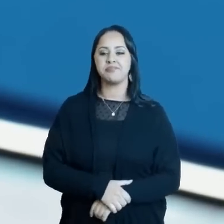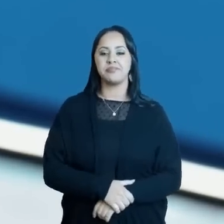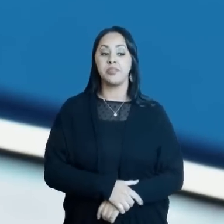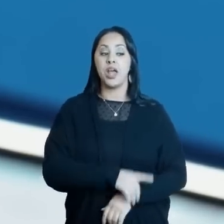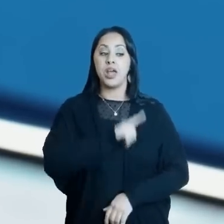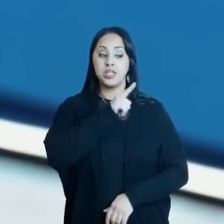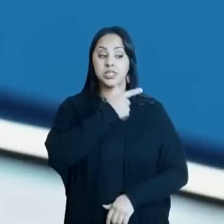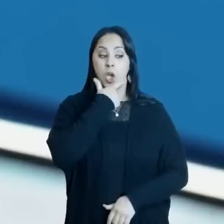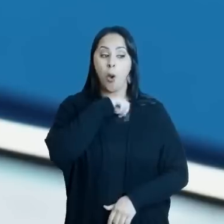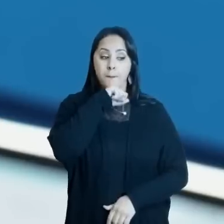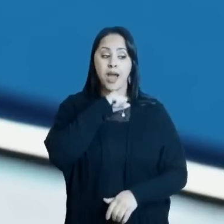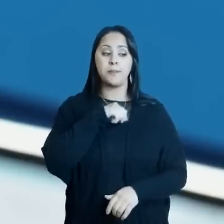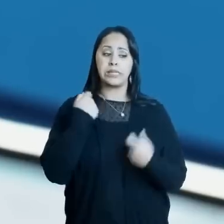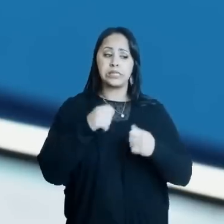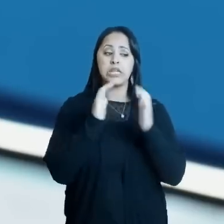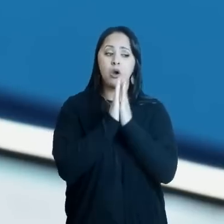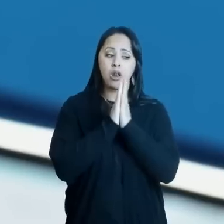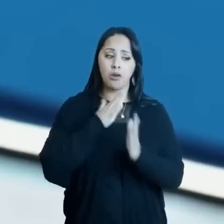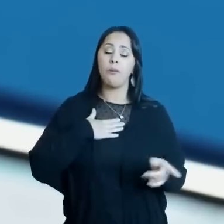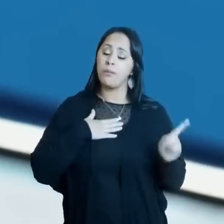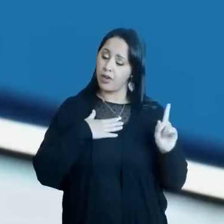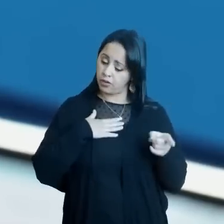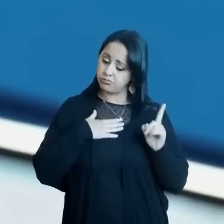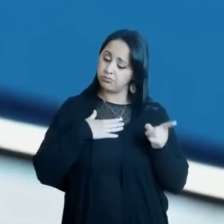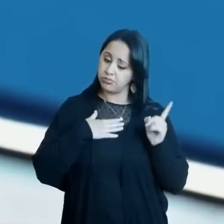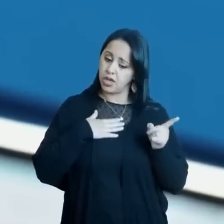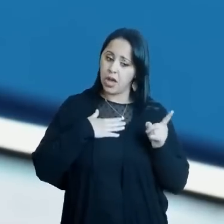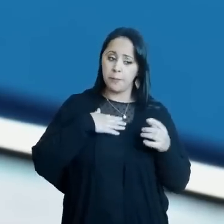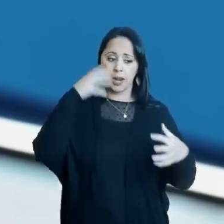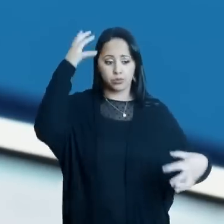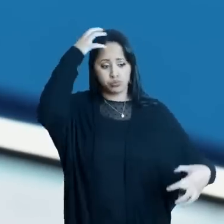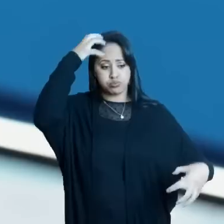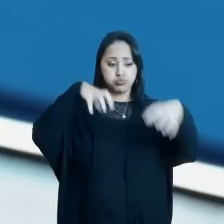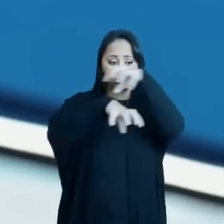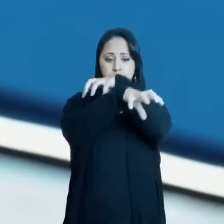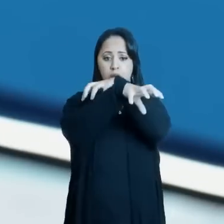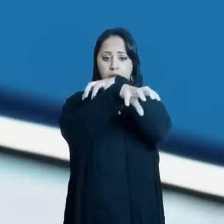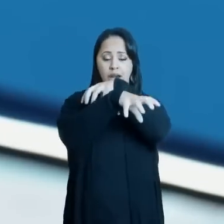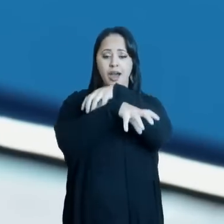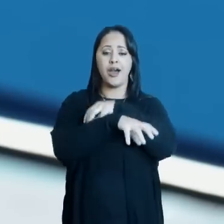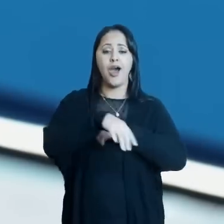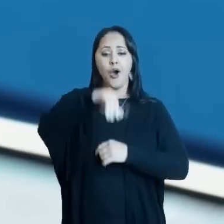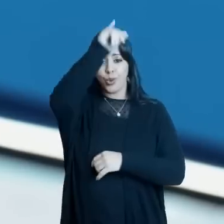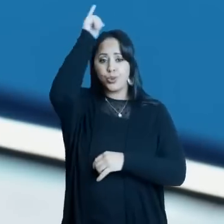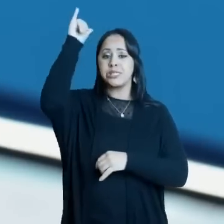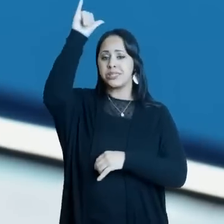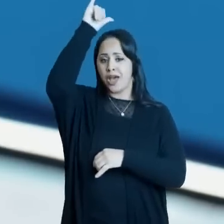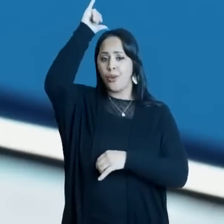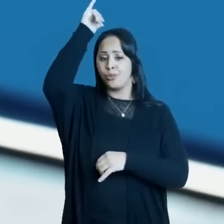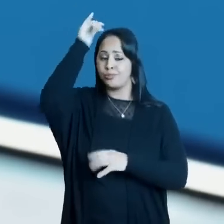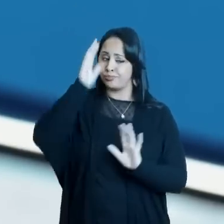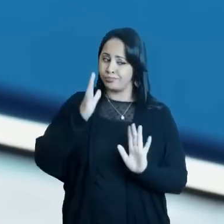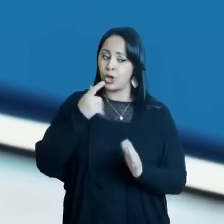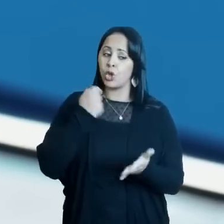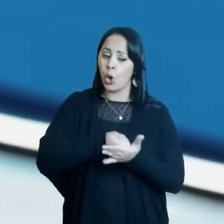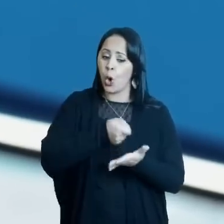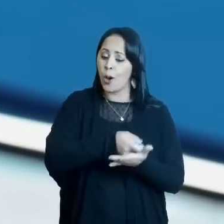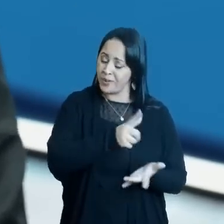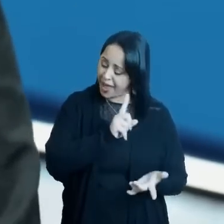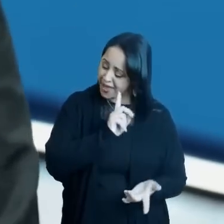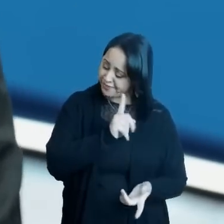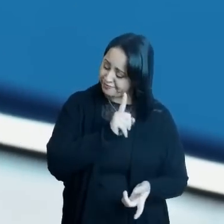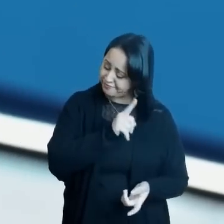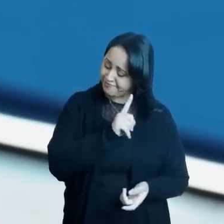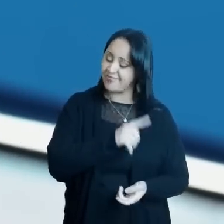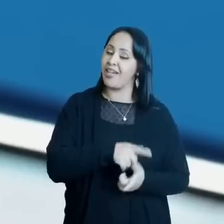Seu pai tá devendo uma oração comigo, hein, Michael? De transferência de unção, hein? Fala com ele, que eu tô cobrando ele. Ele